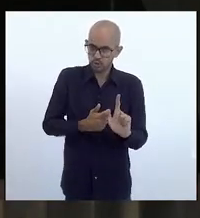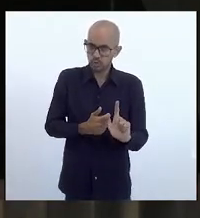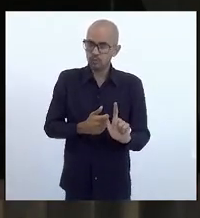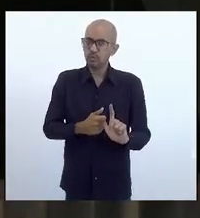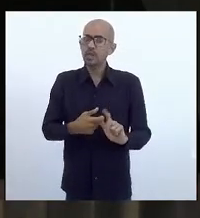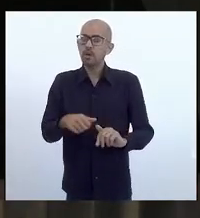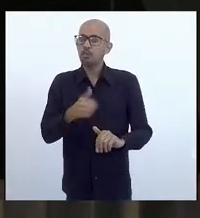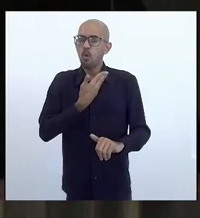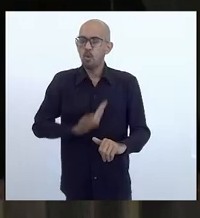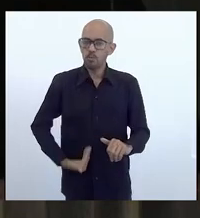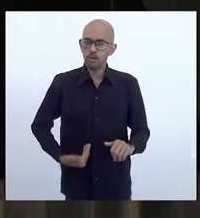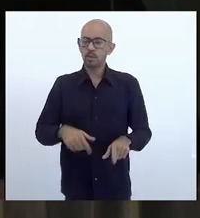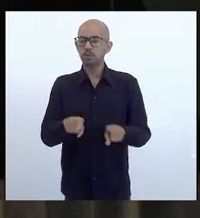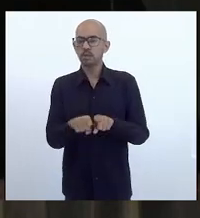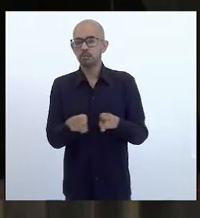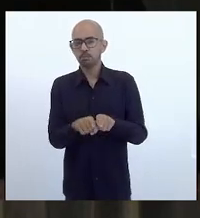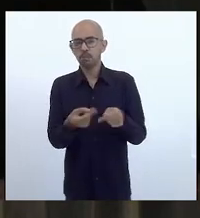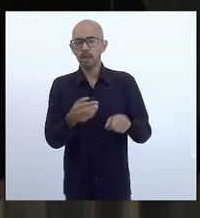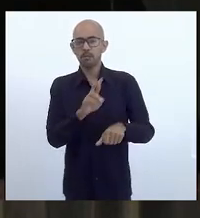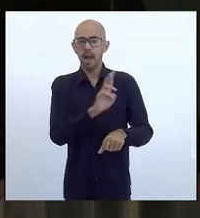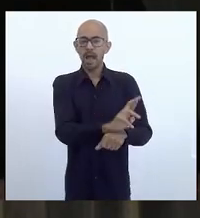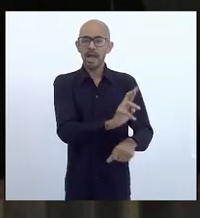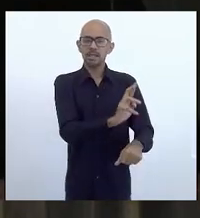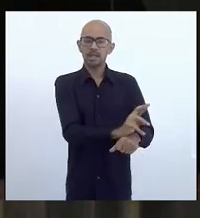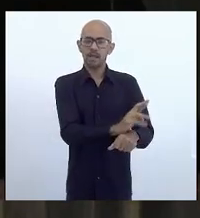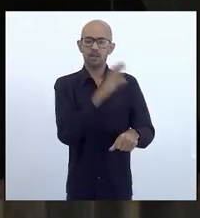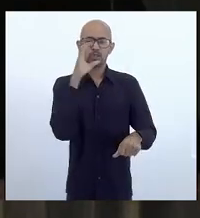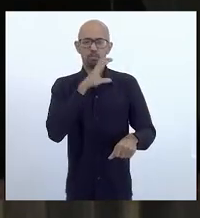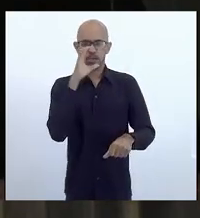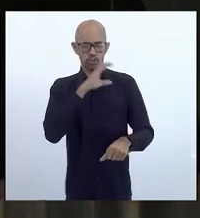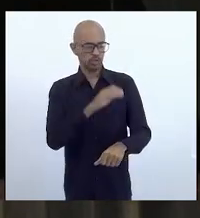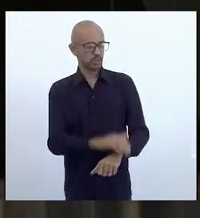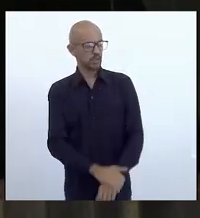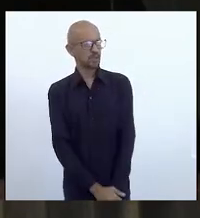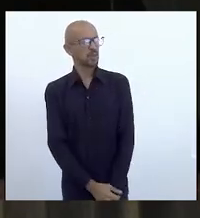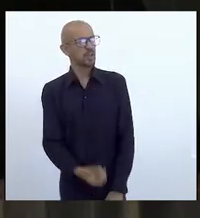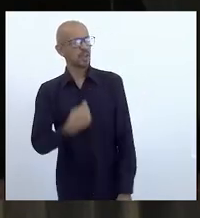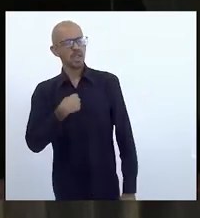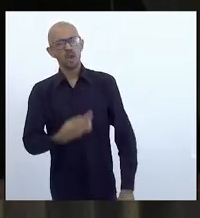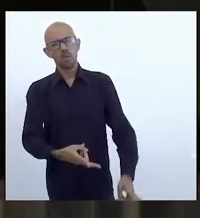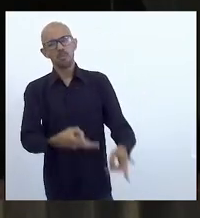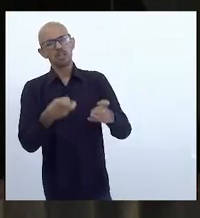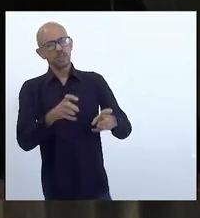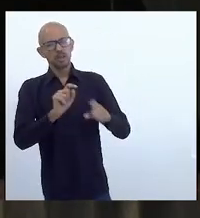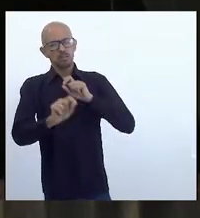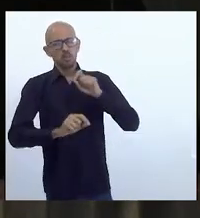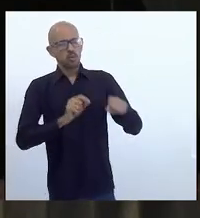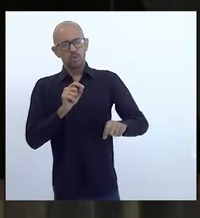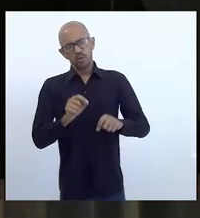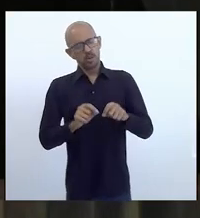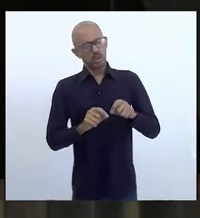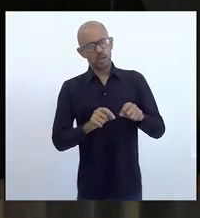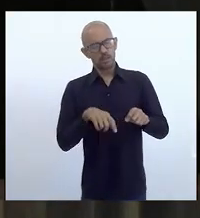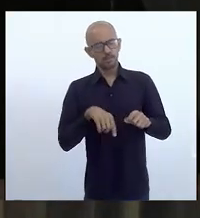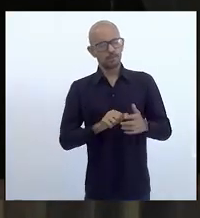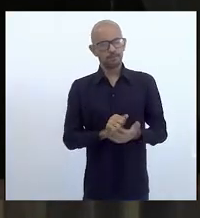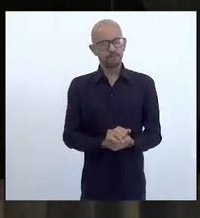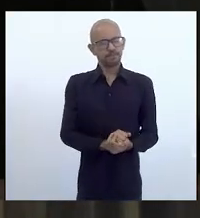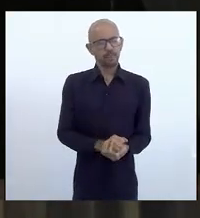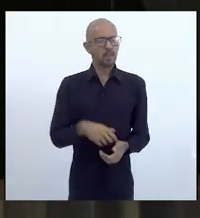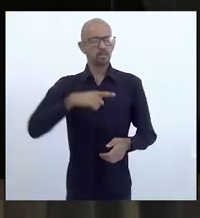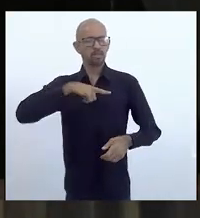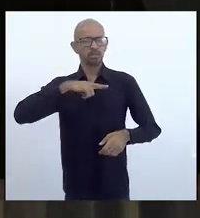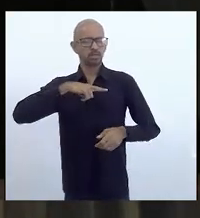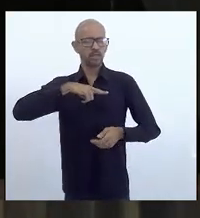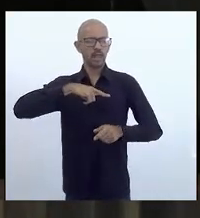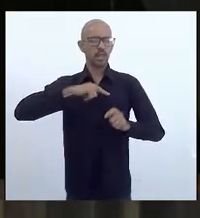reserva de contingência. Há algo que me chama muita atenção, que é exatamente uma fonte